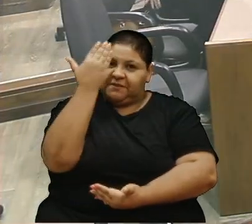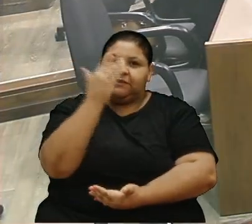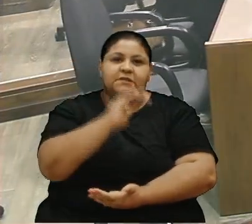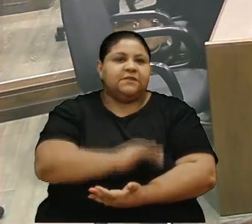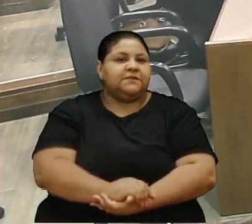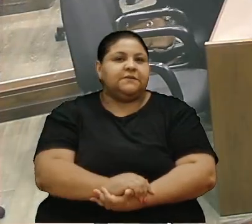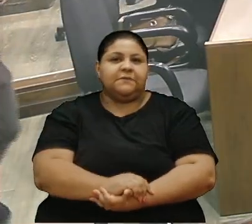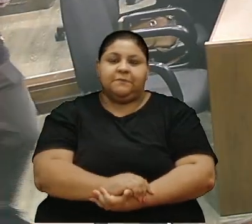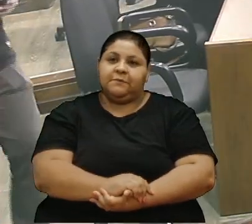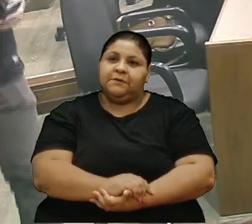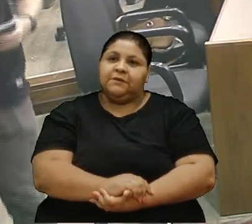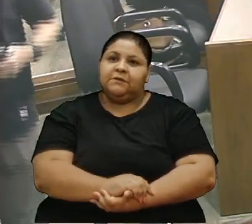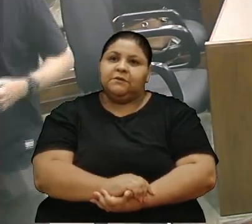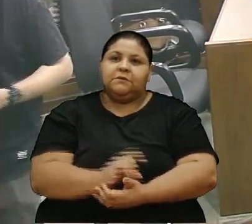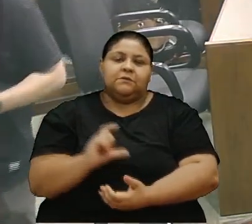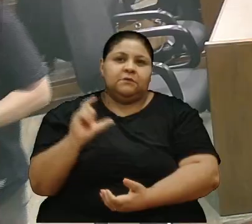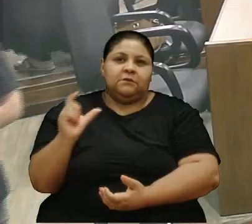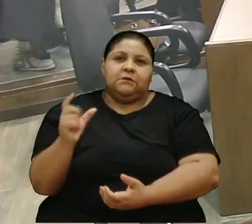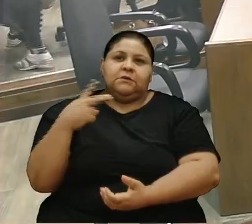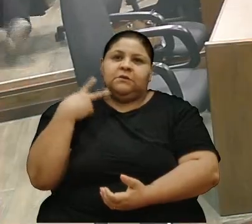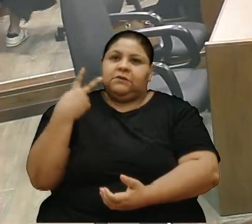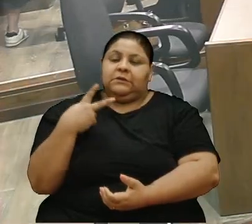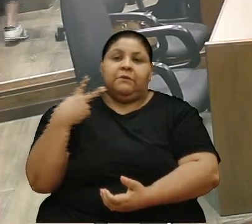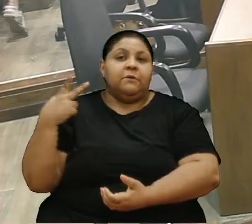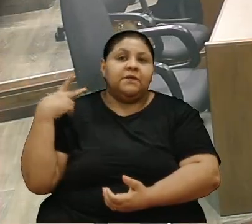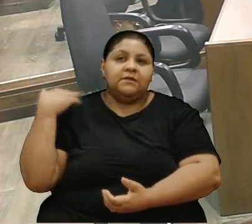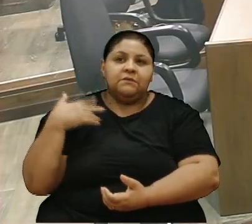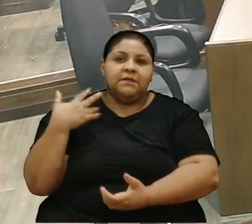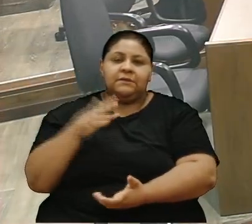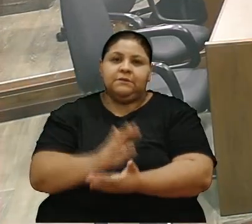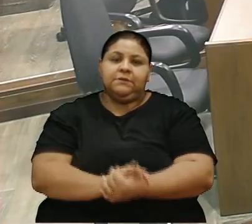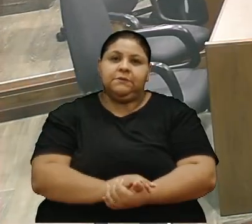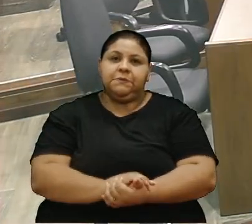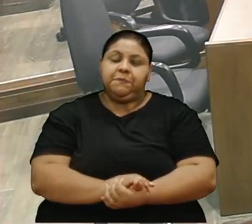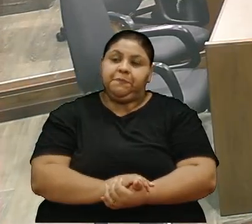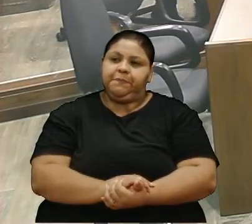Aldonei. Com a palavra, a vereadora Andressa Marques.